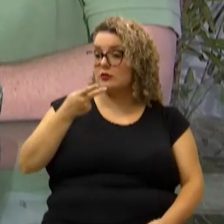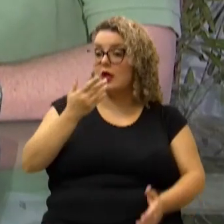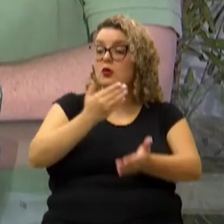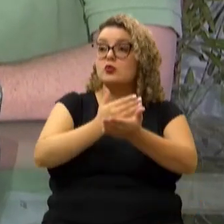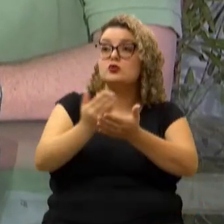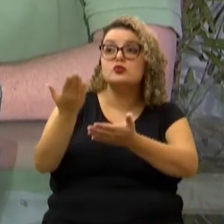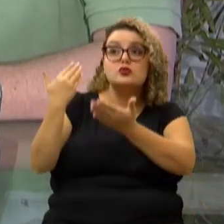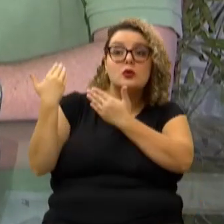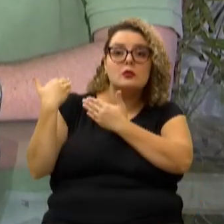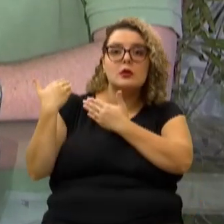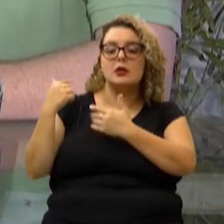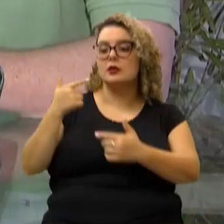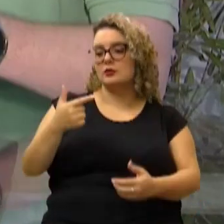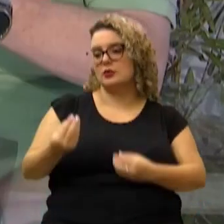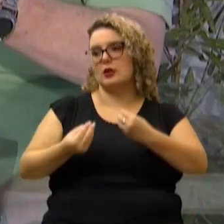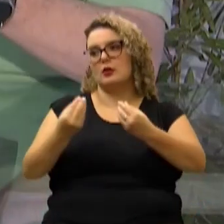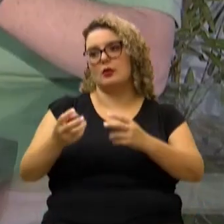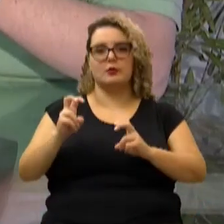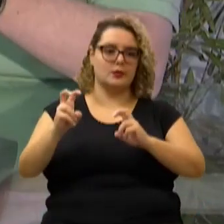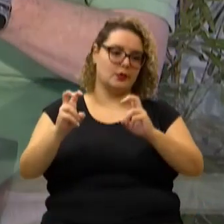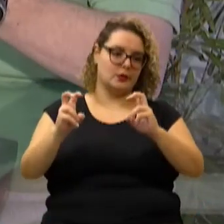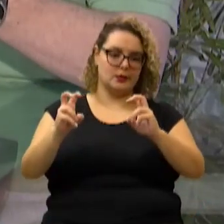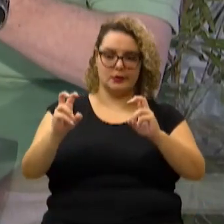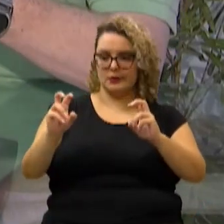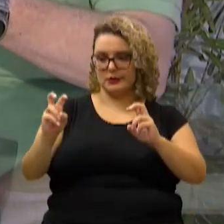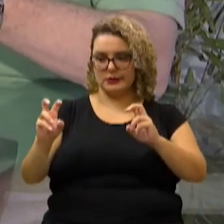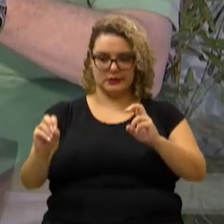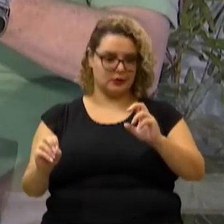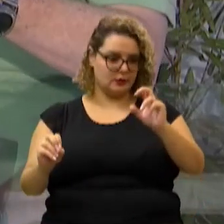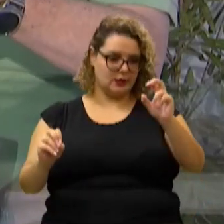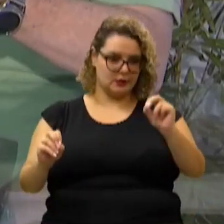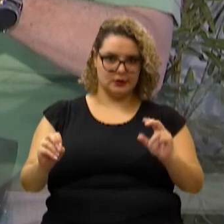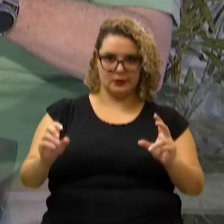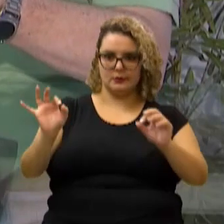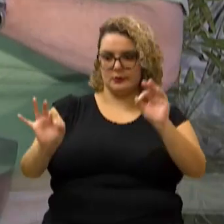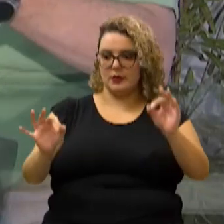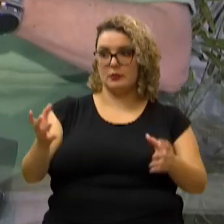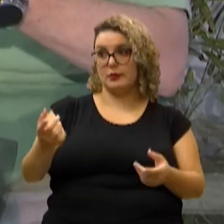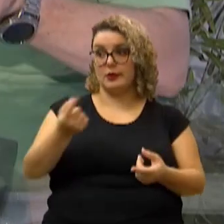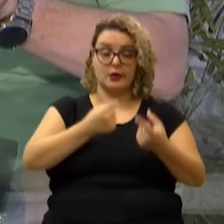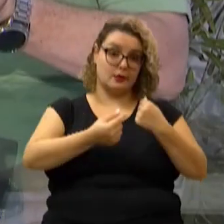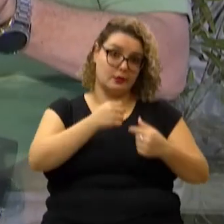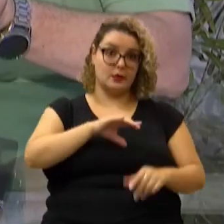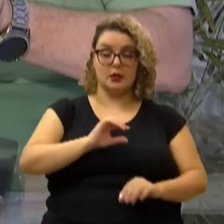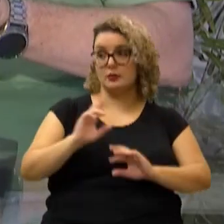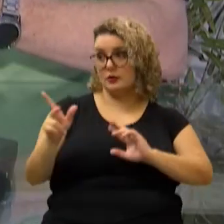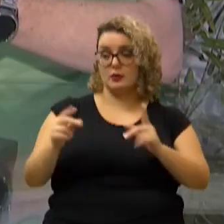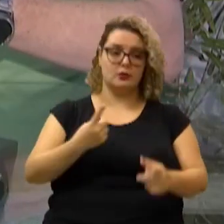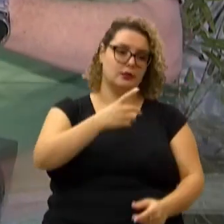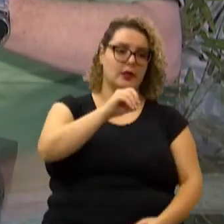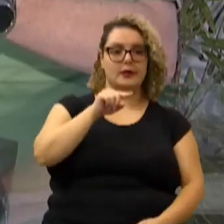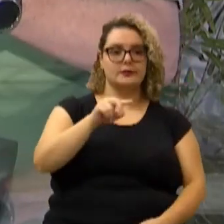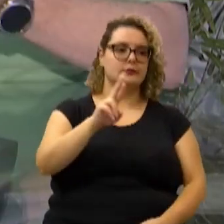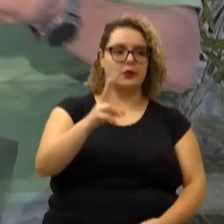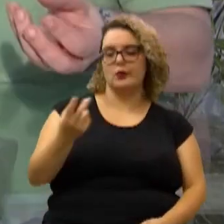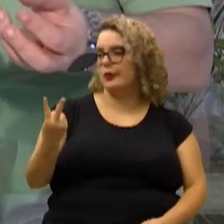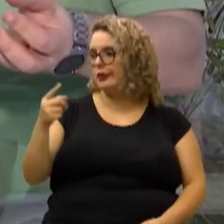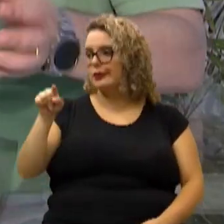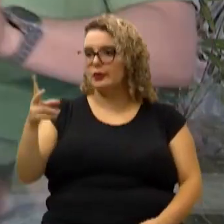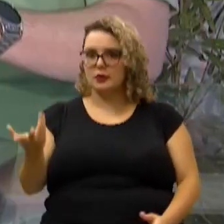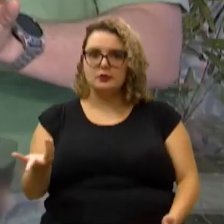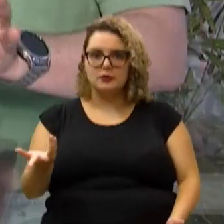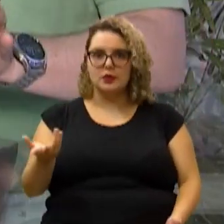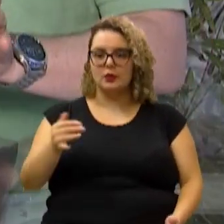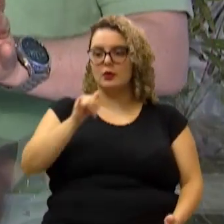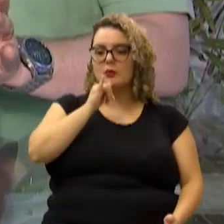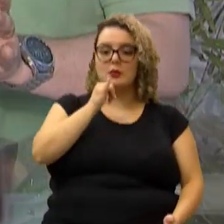tinha falado lá no começo que não dá para ser 50% para cada um porque são receitas diferentes um recebe 10 mil outro recebe